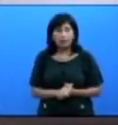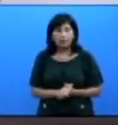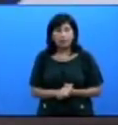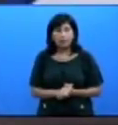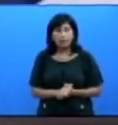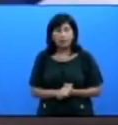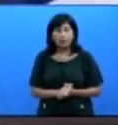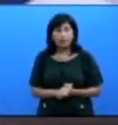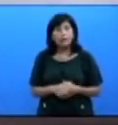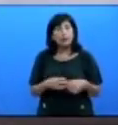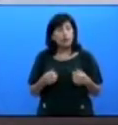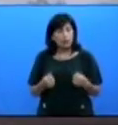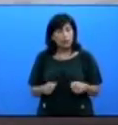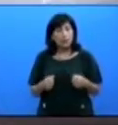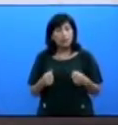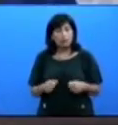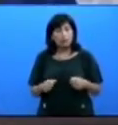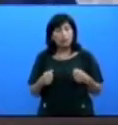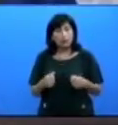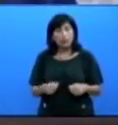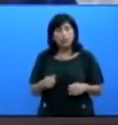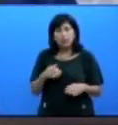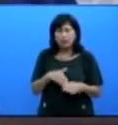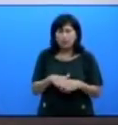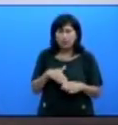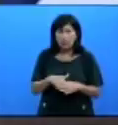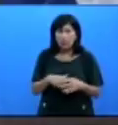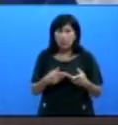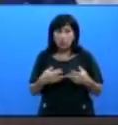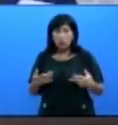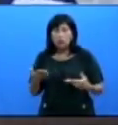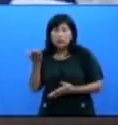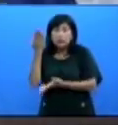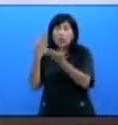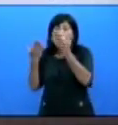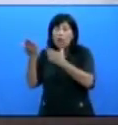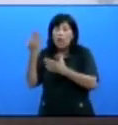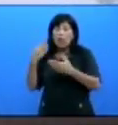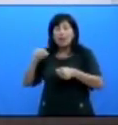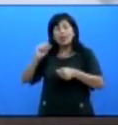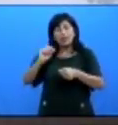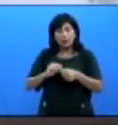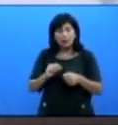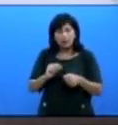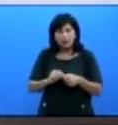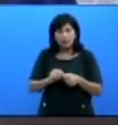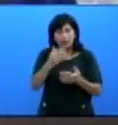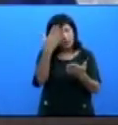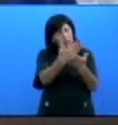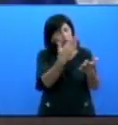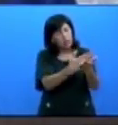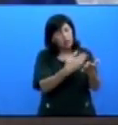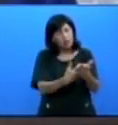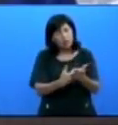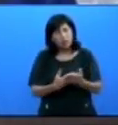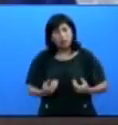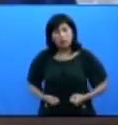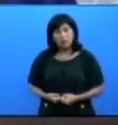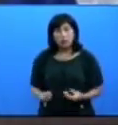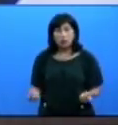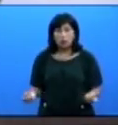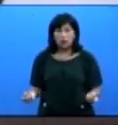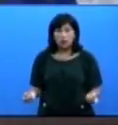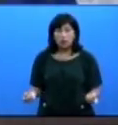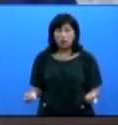que deveriam ser votadas antes do orçamento. Como não foram, e o conselho não foi ouvido, ela está